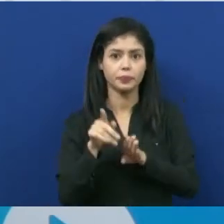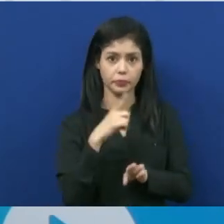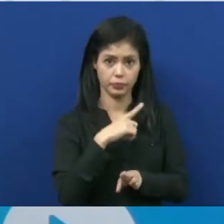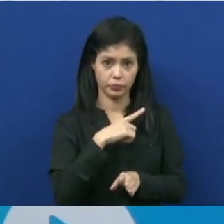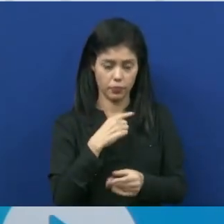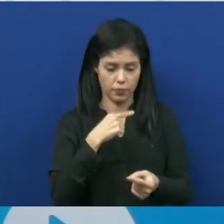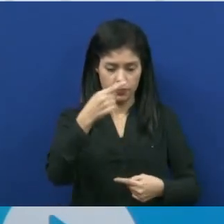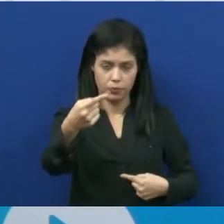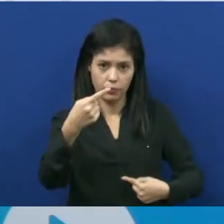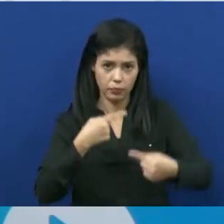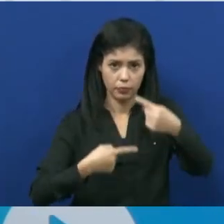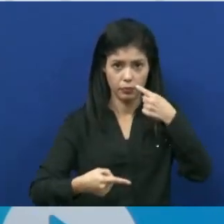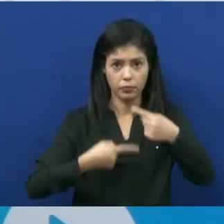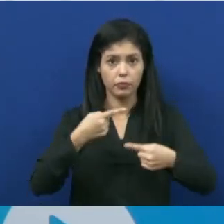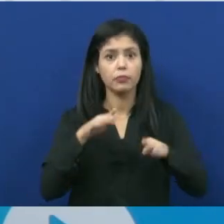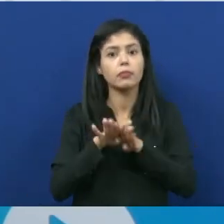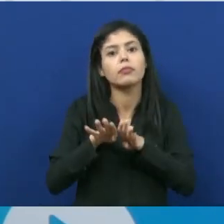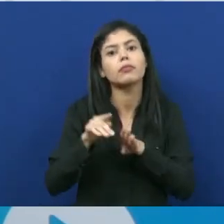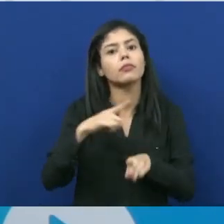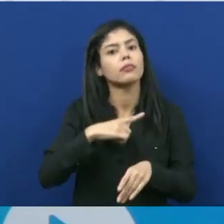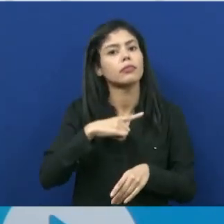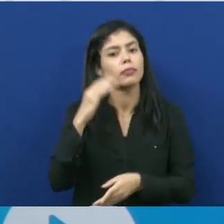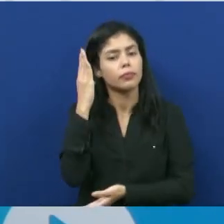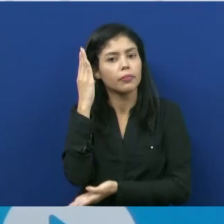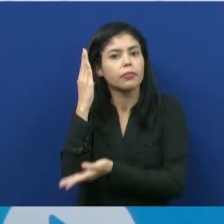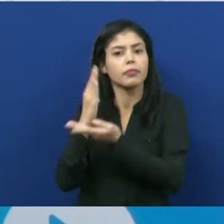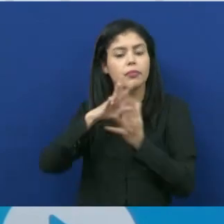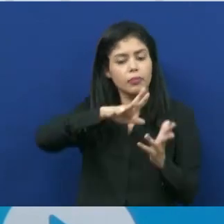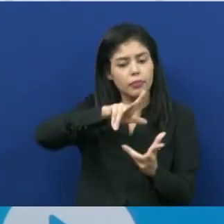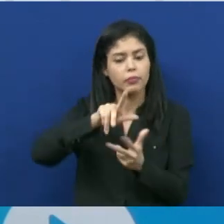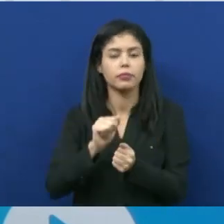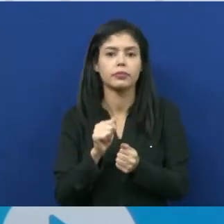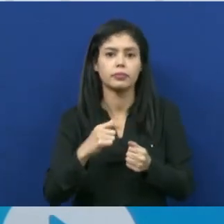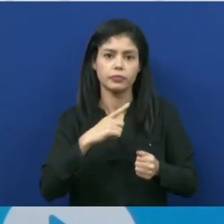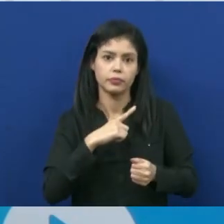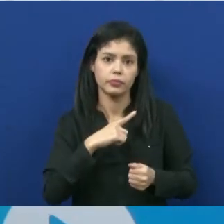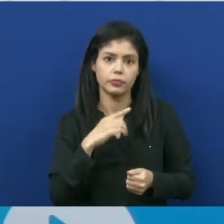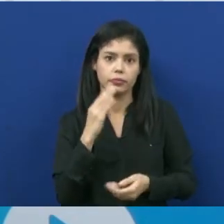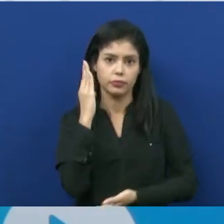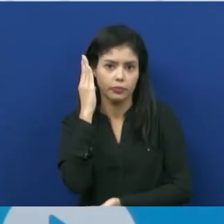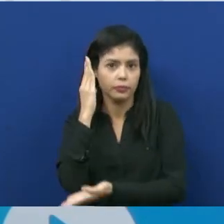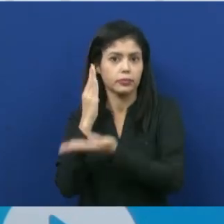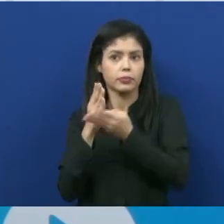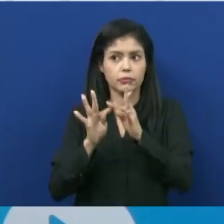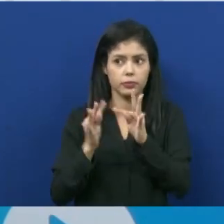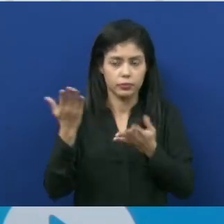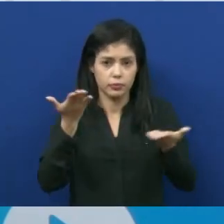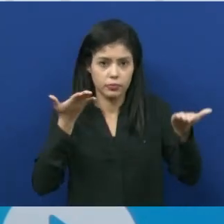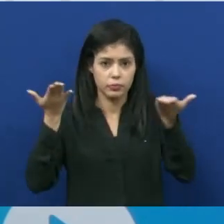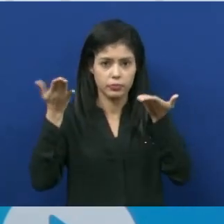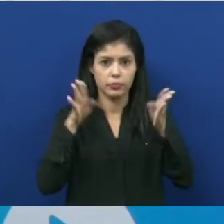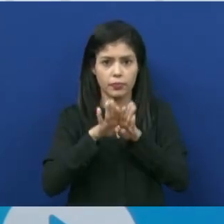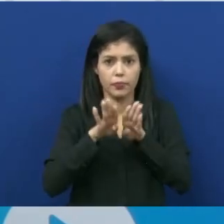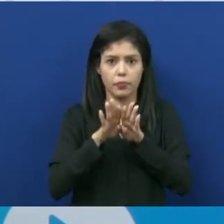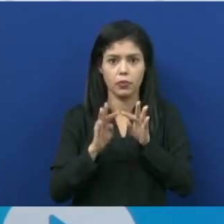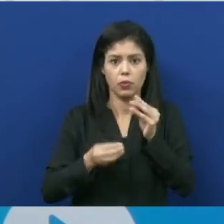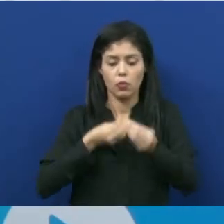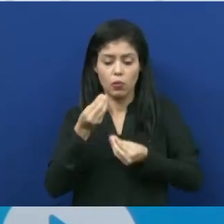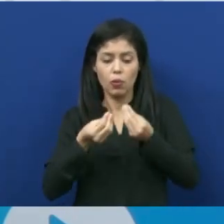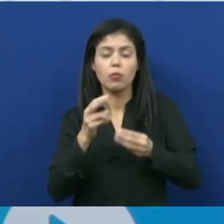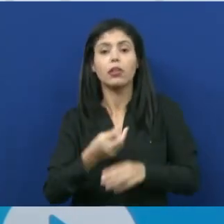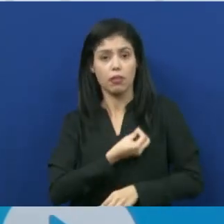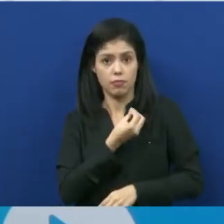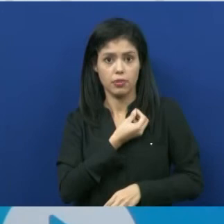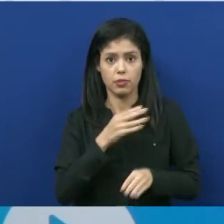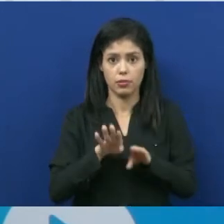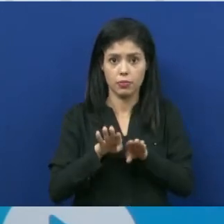as relações que existem no nosso planeta, de temperatura, de equilíbrio de temperatura, ou da manutenção da